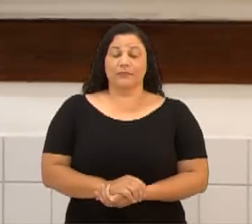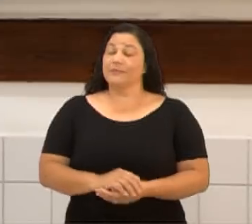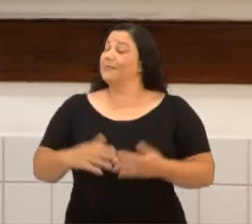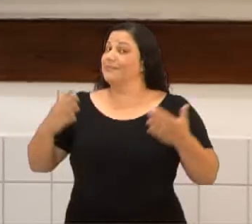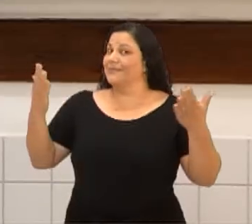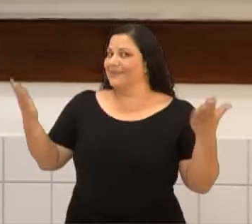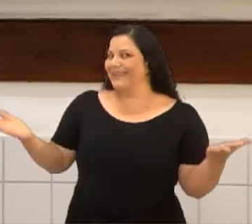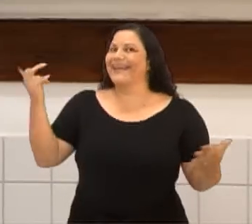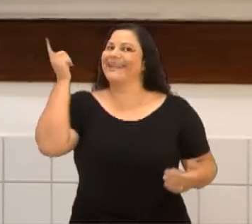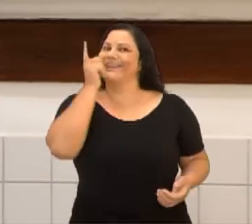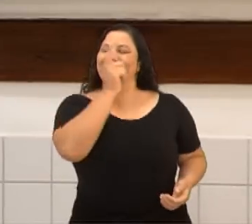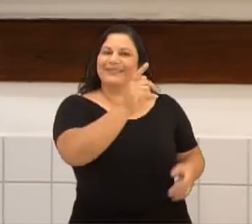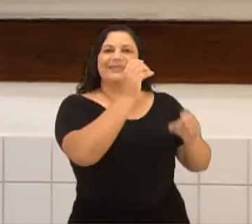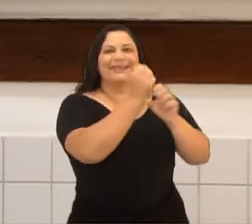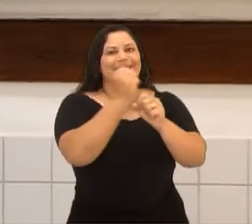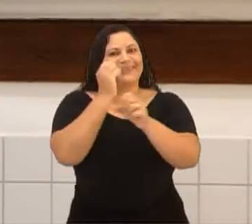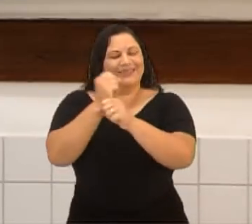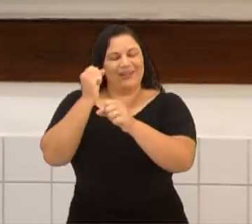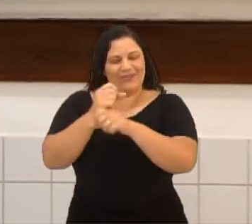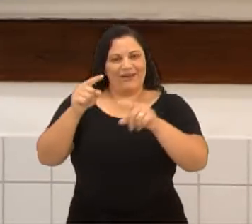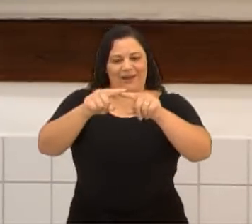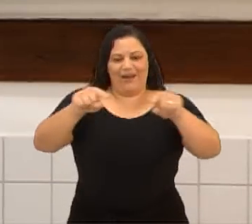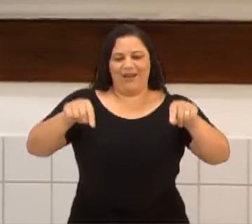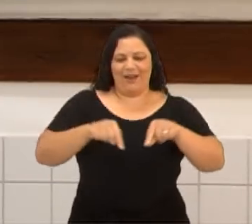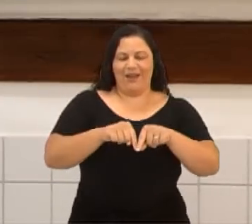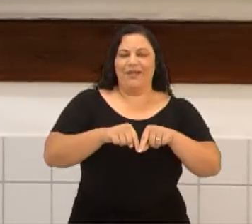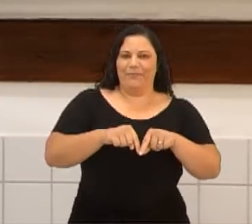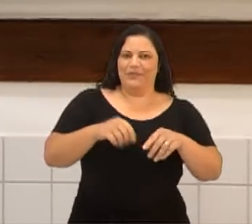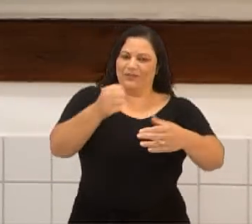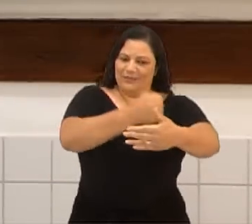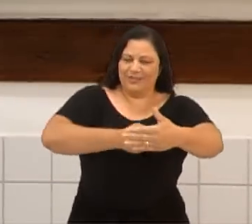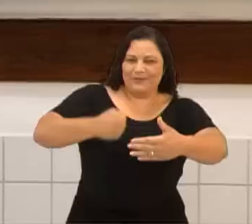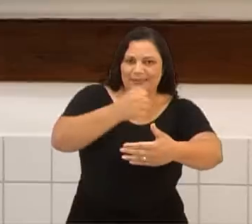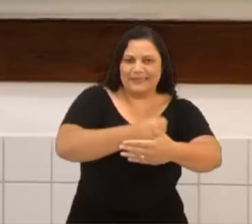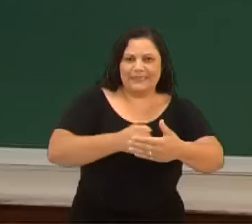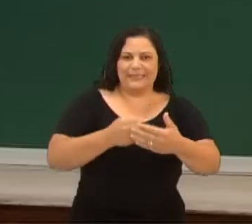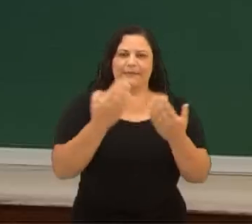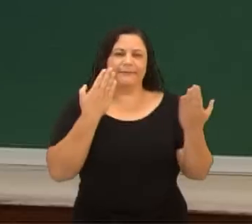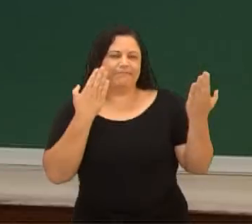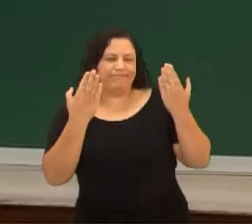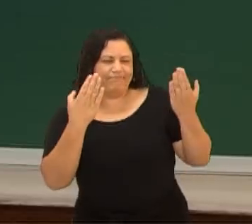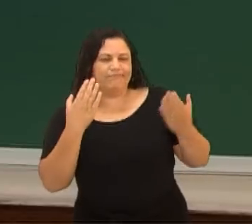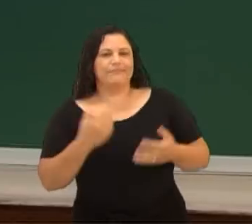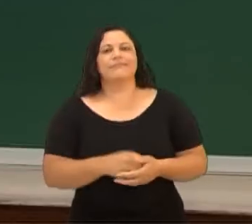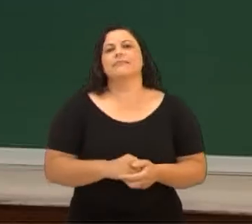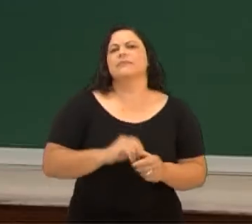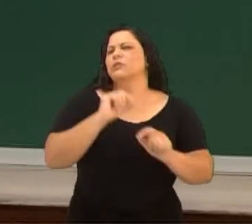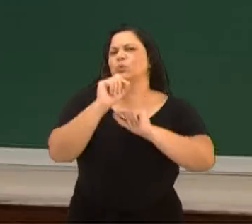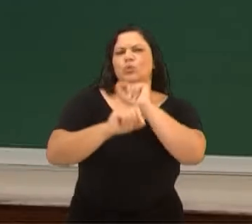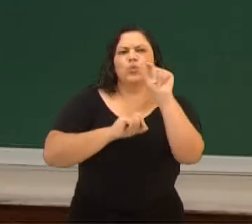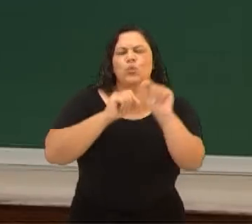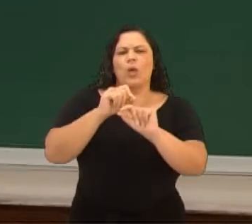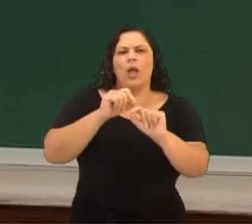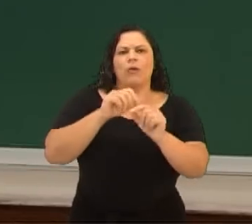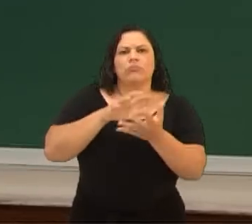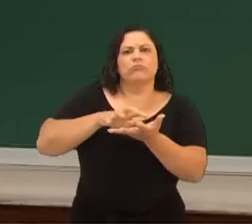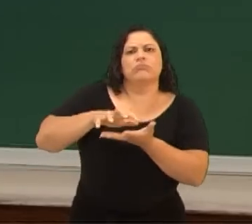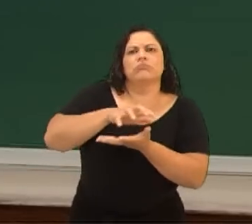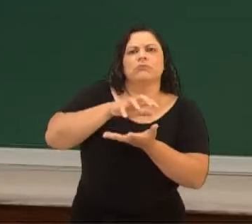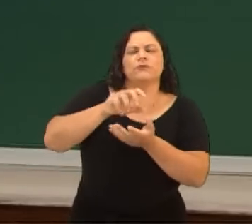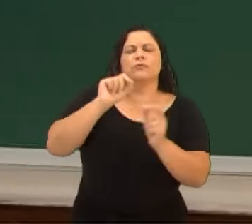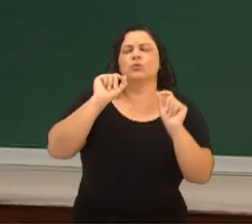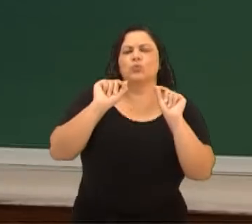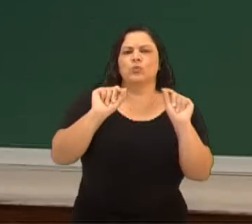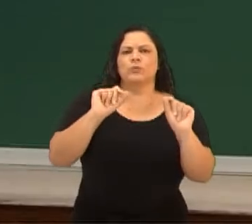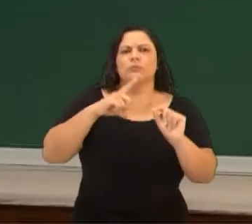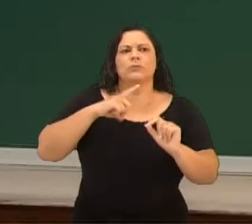E aí, conseguiram calcular o piso da cozinha? Vamos analisar qual polígono está formando a cozinha.